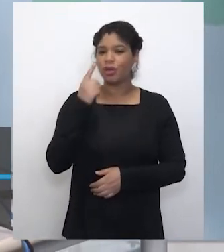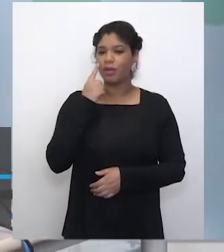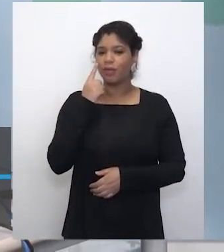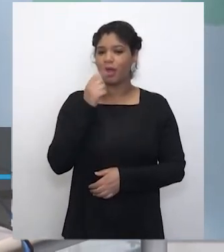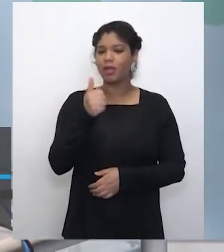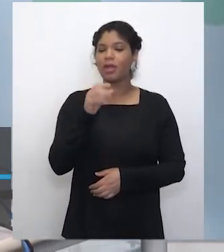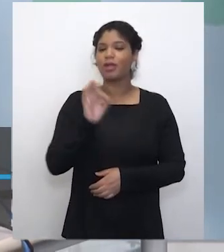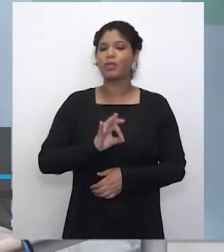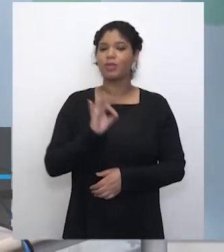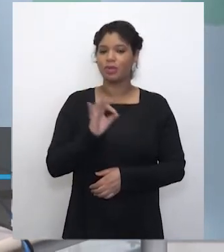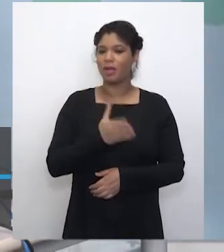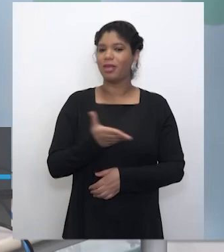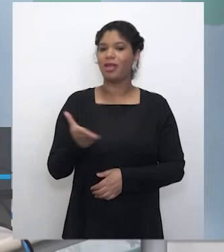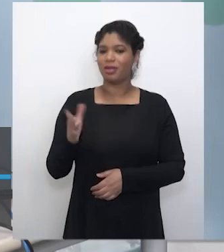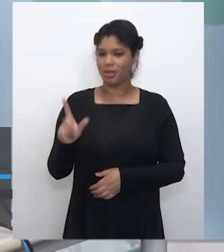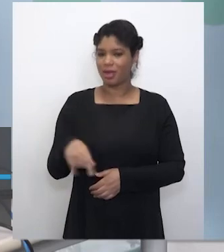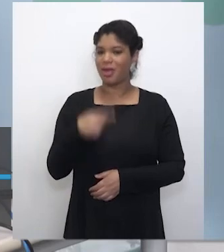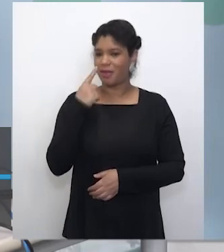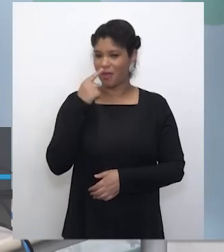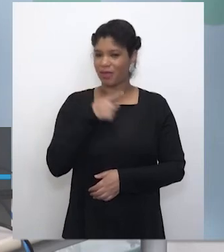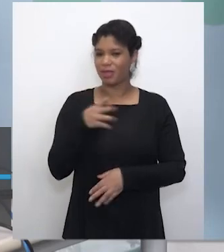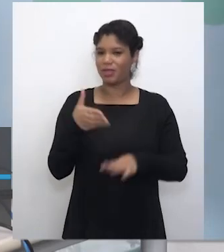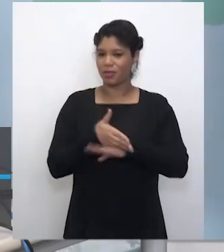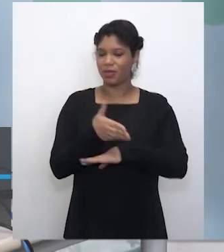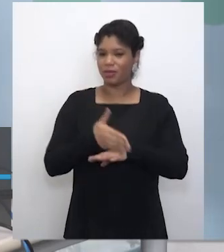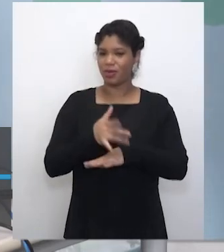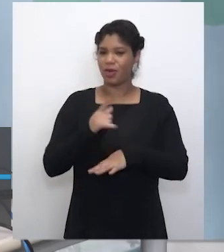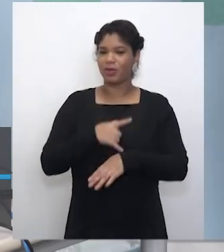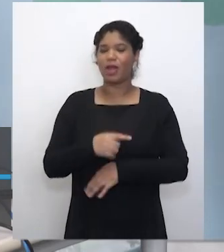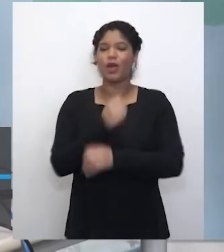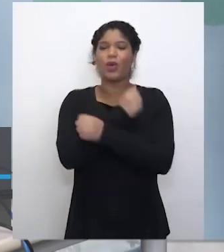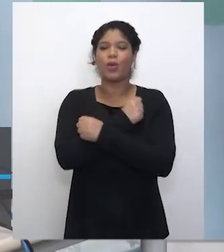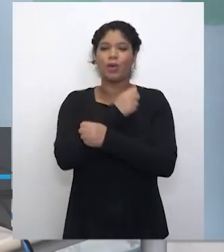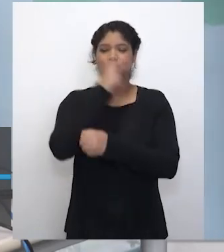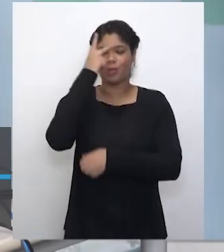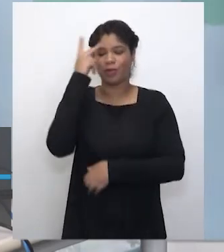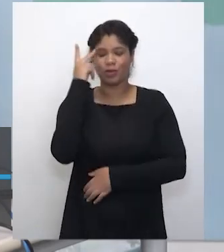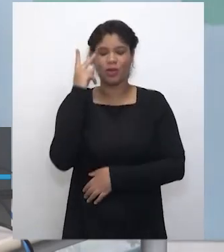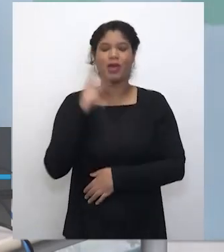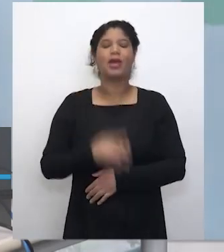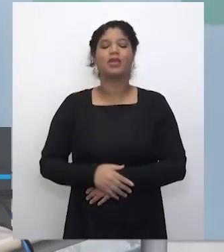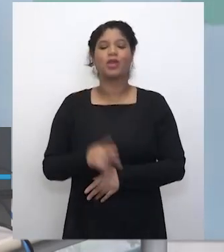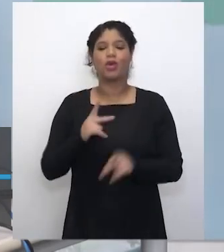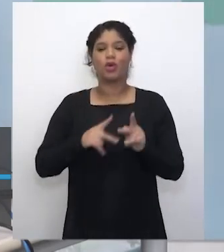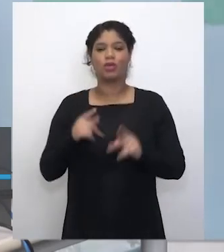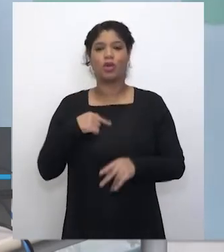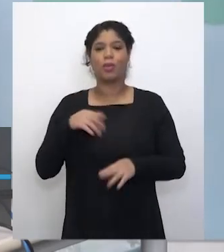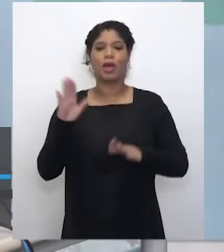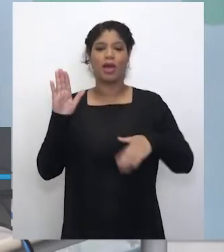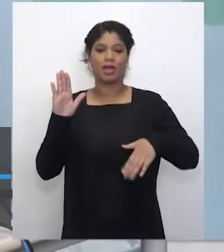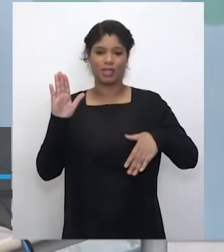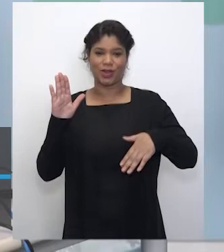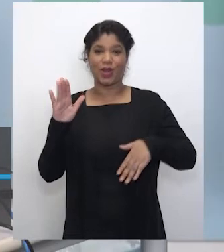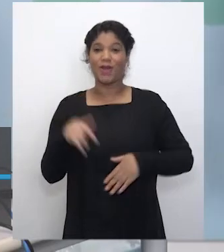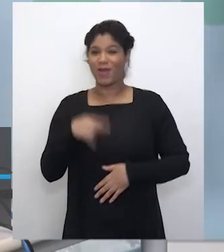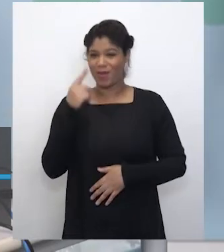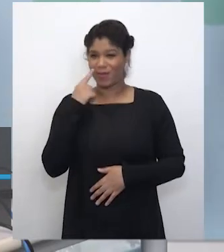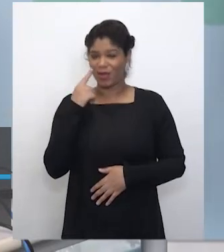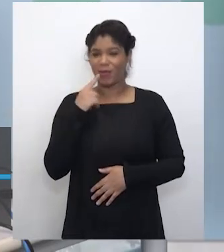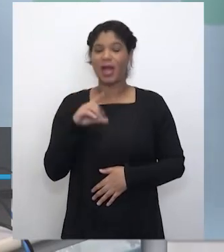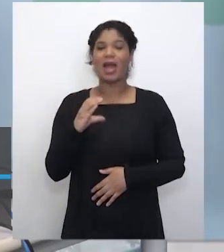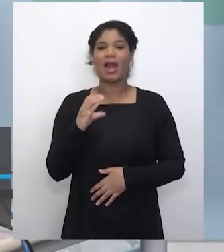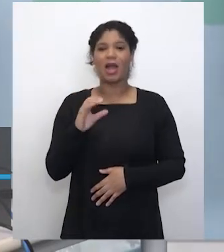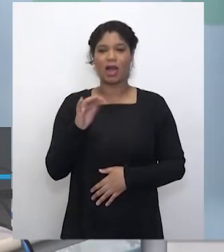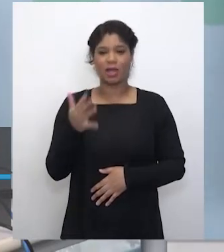10% deles. Esse pessoal está participando bastante, então. Um abraço aí para o pessoal do litoral. Primeiro é litoral. Pessoal de